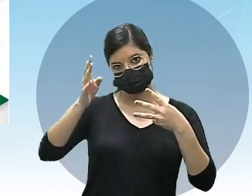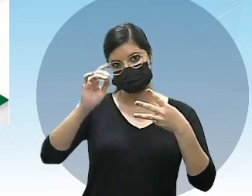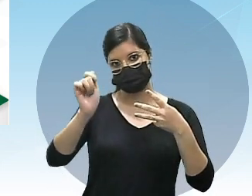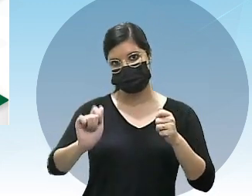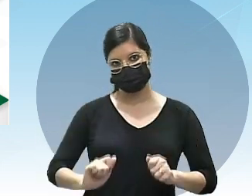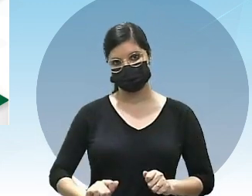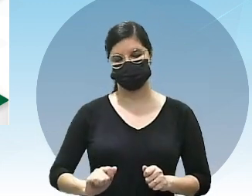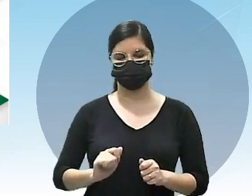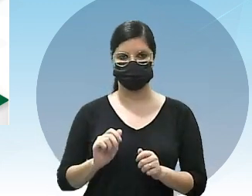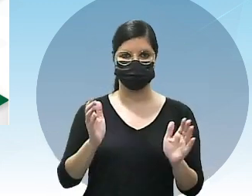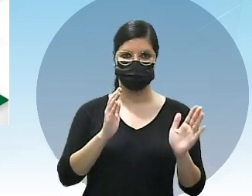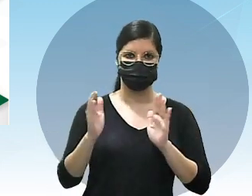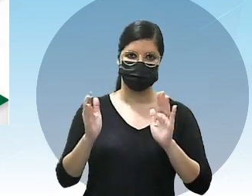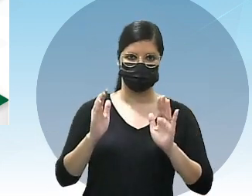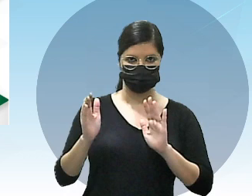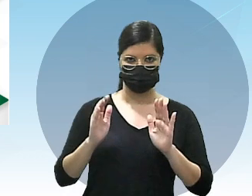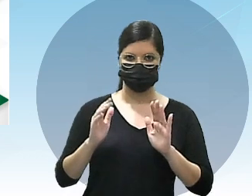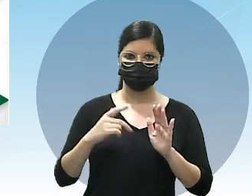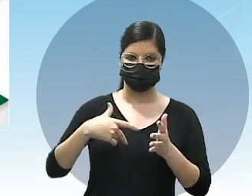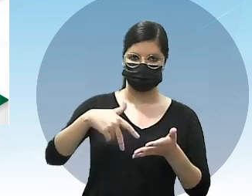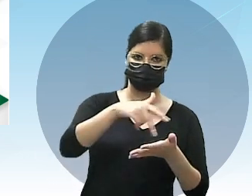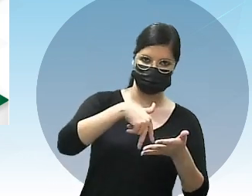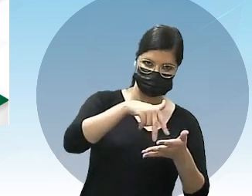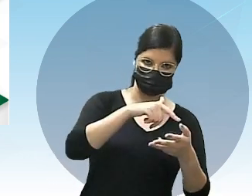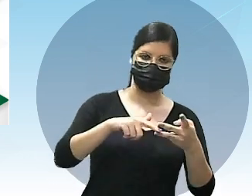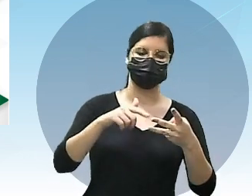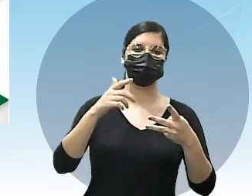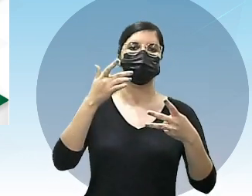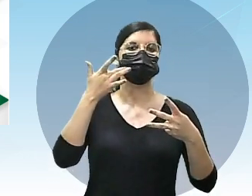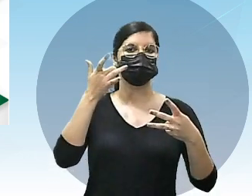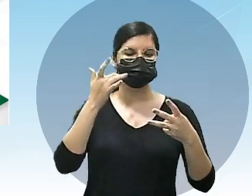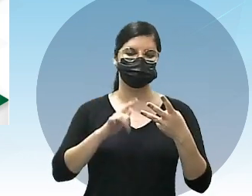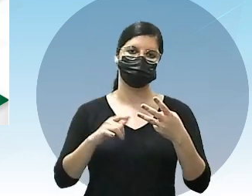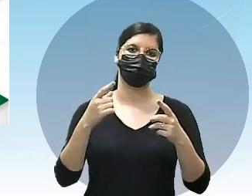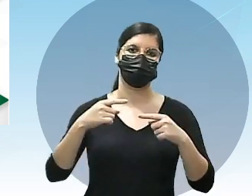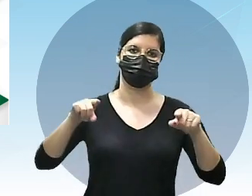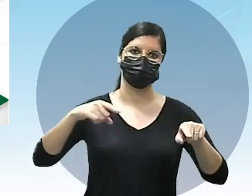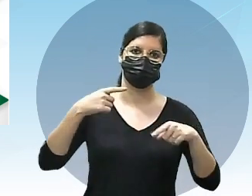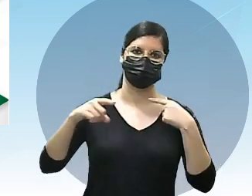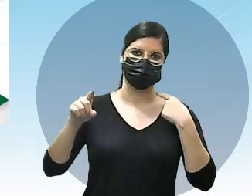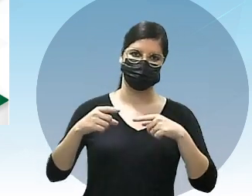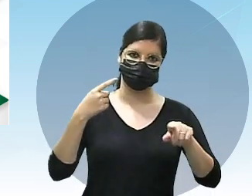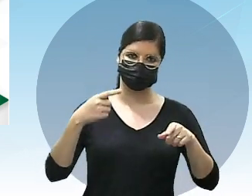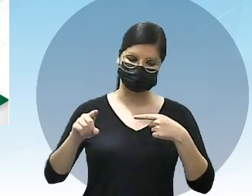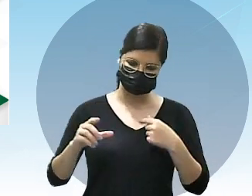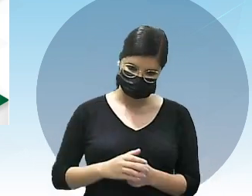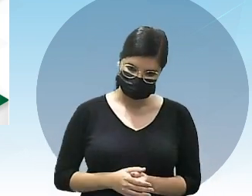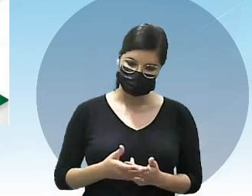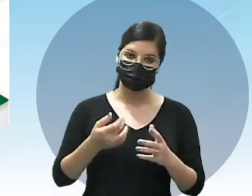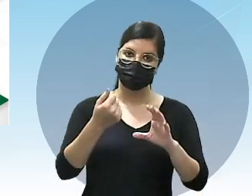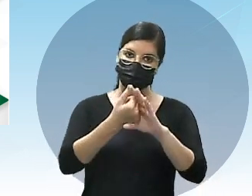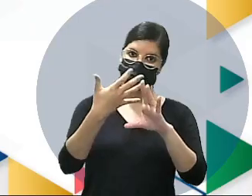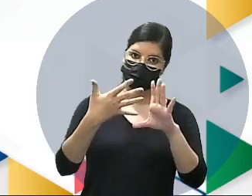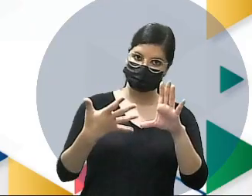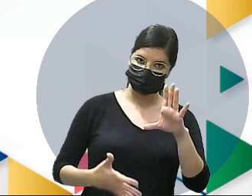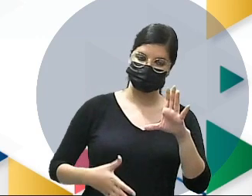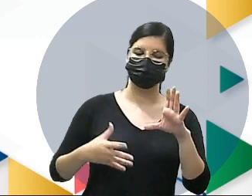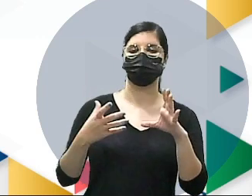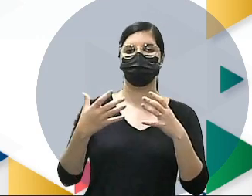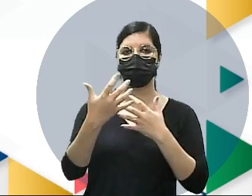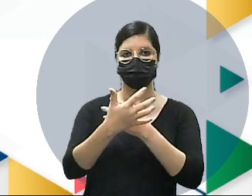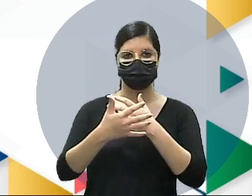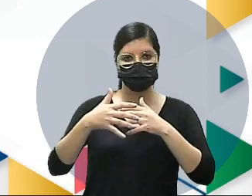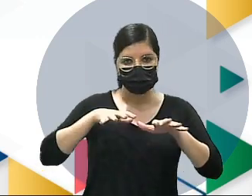a o momento daquela época que era a dança o teatro EA própria música então ela se caracteriza tanto pelos